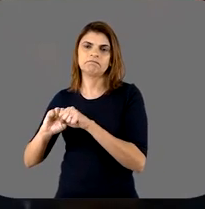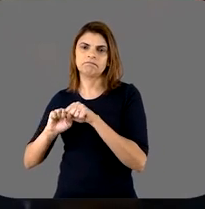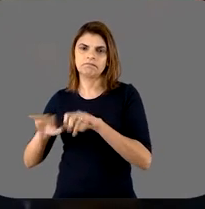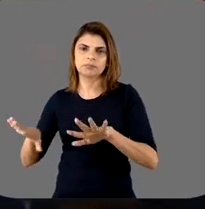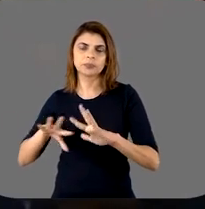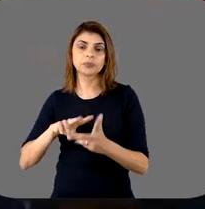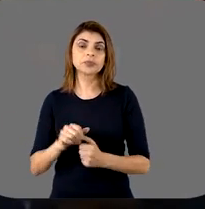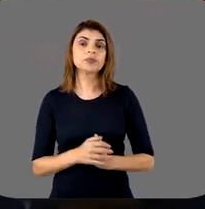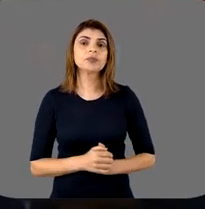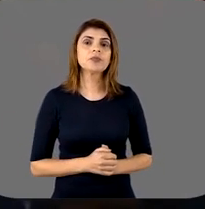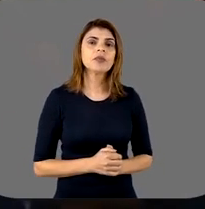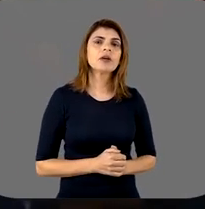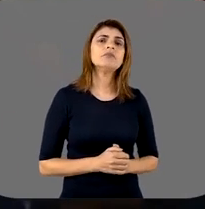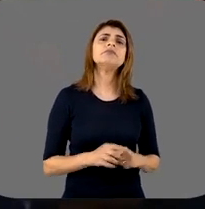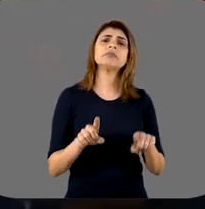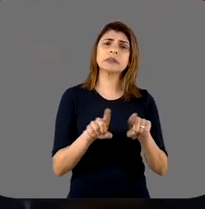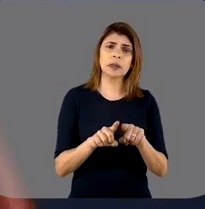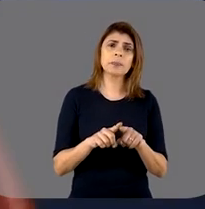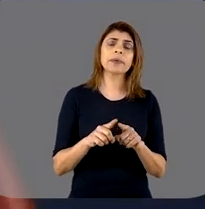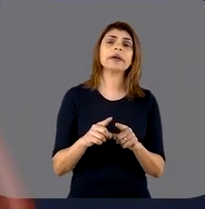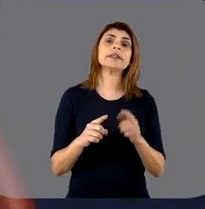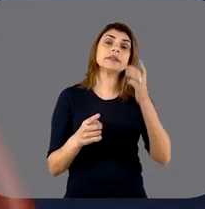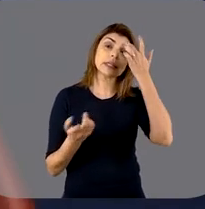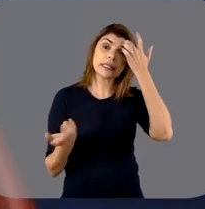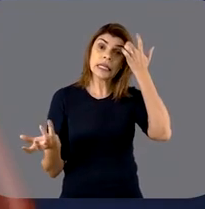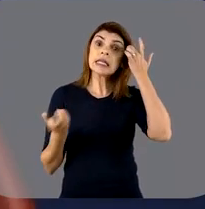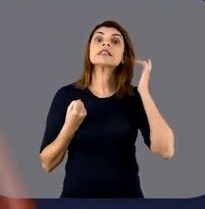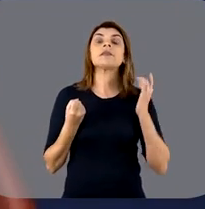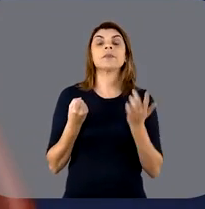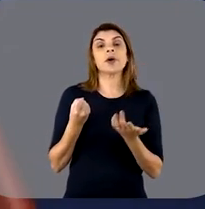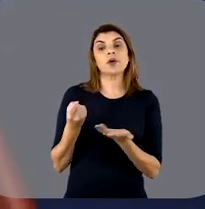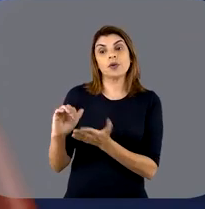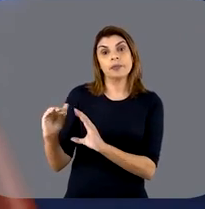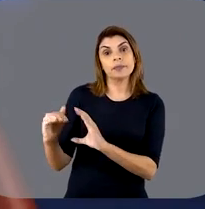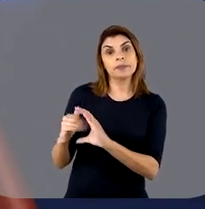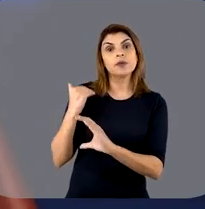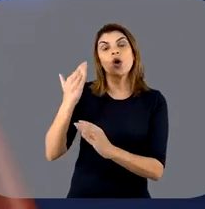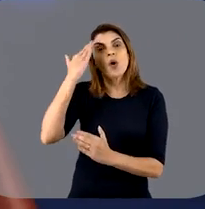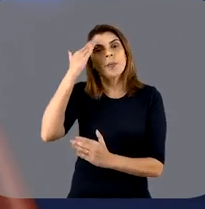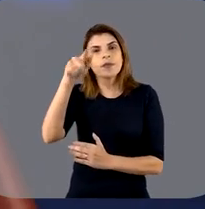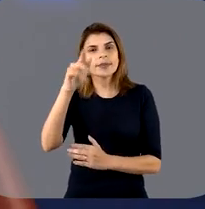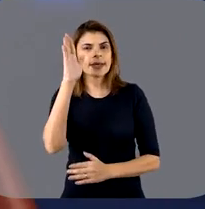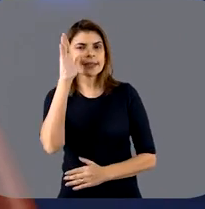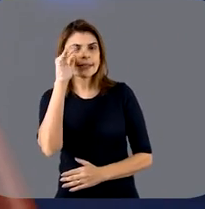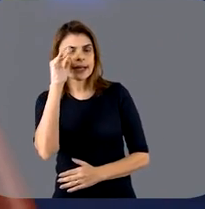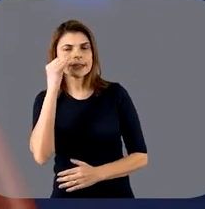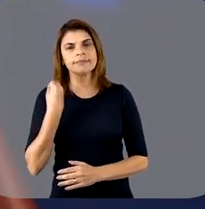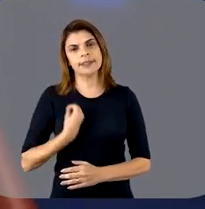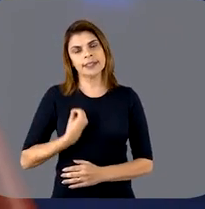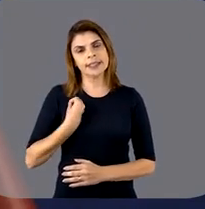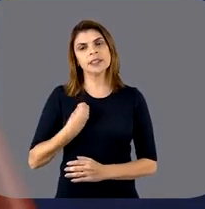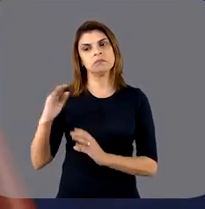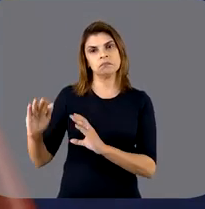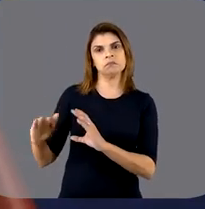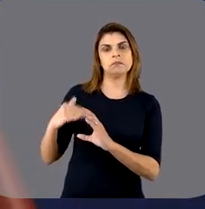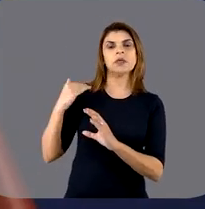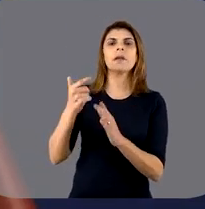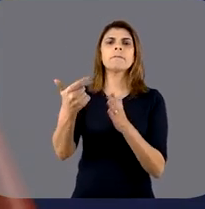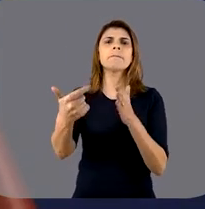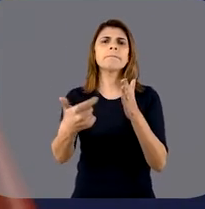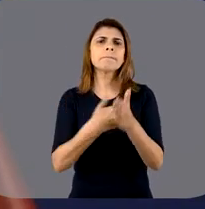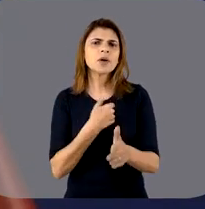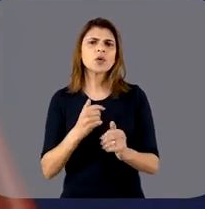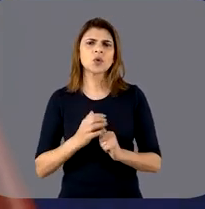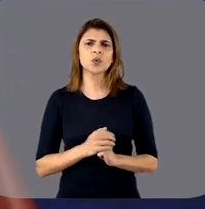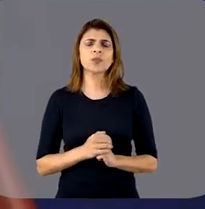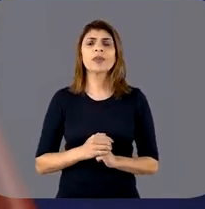quanto a isso, tem uma questão, né, que a gente está recebendo aqui da nossa audiência, obrigada a você que está aí participando, e ela pergunta, né, ela está